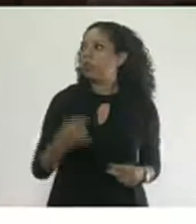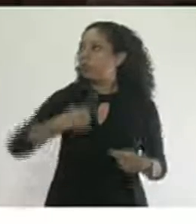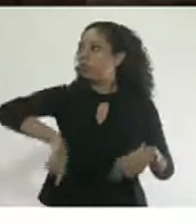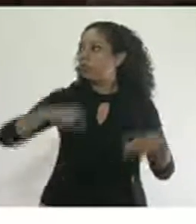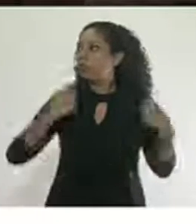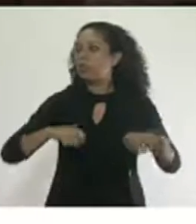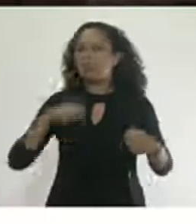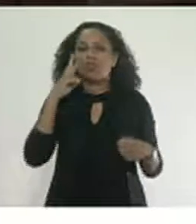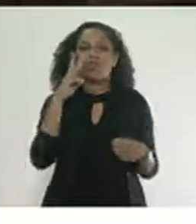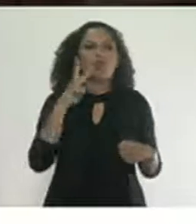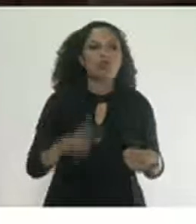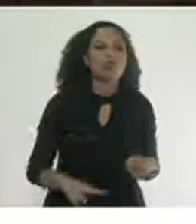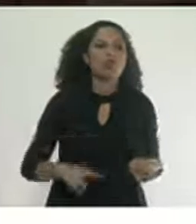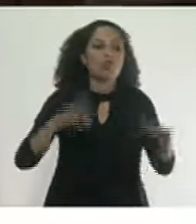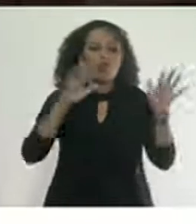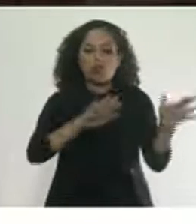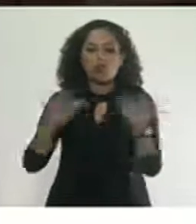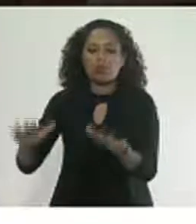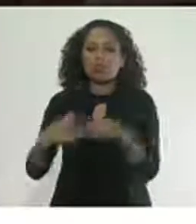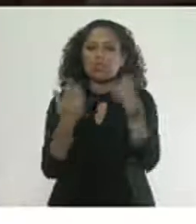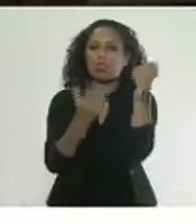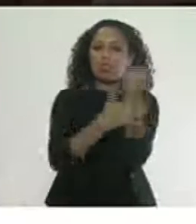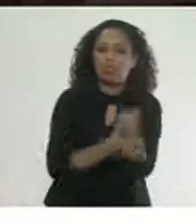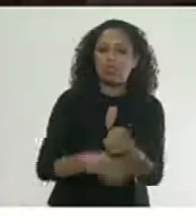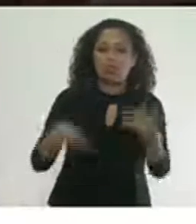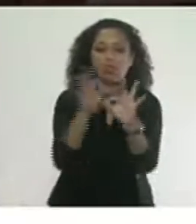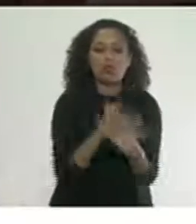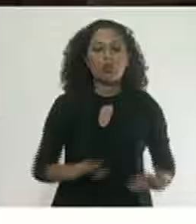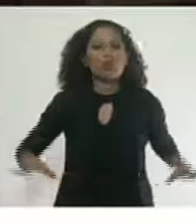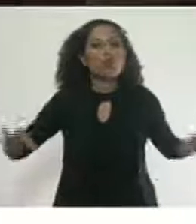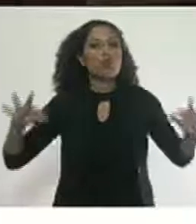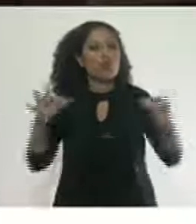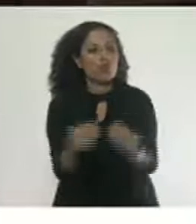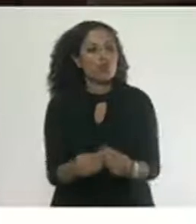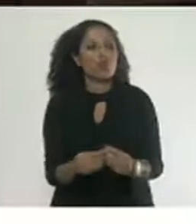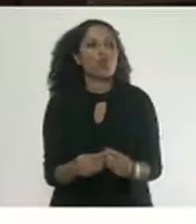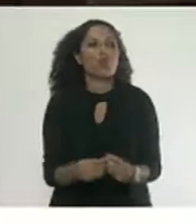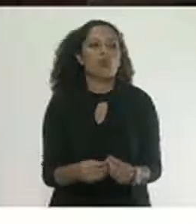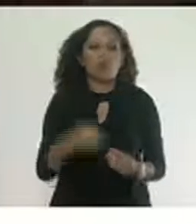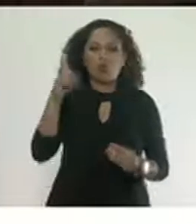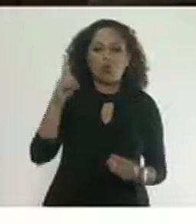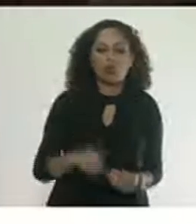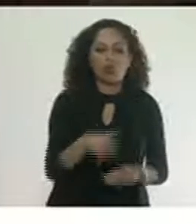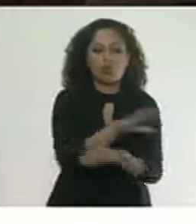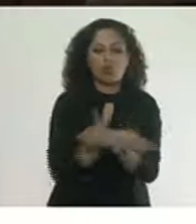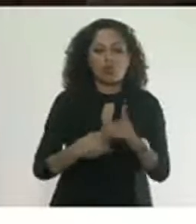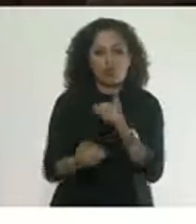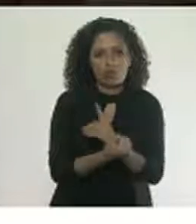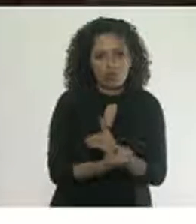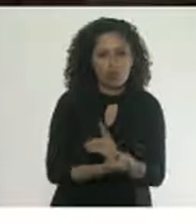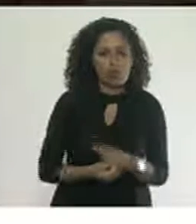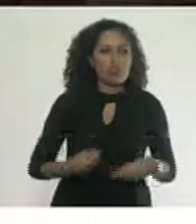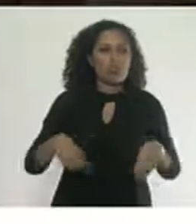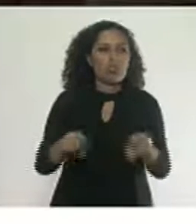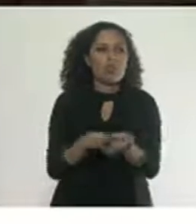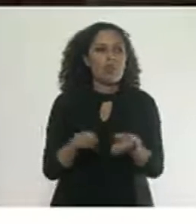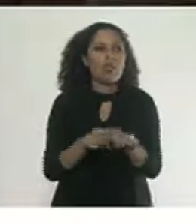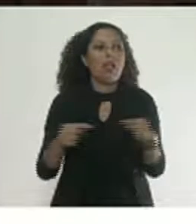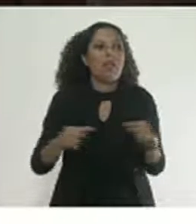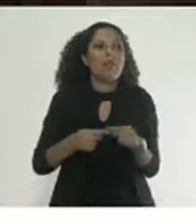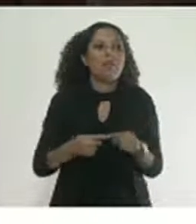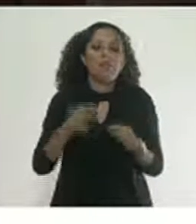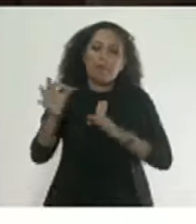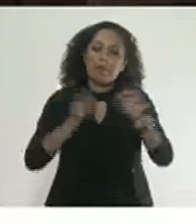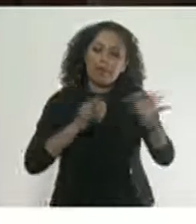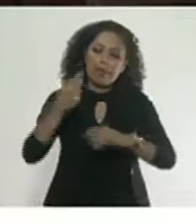Devemos apostar no estabelecimento da segurança pública como direcionamento e direito social. E isso significa formular